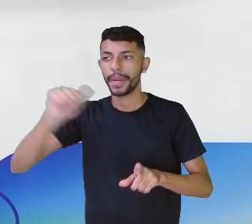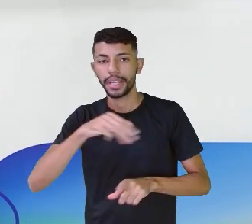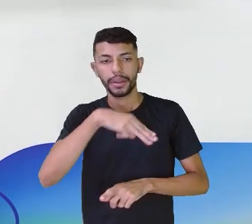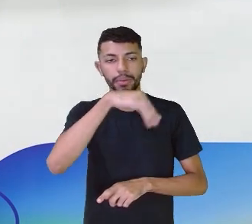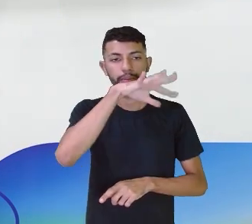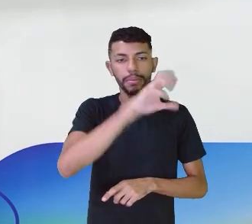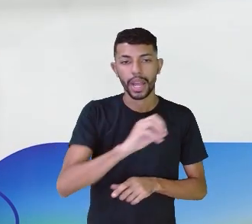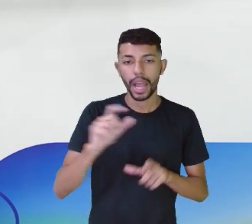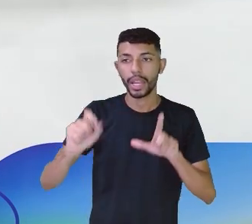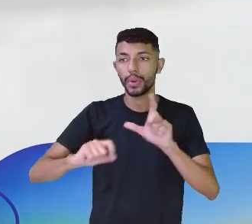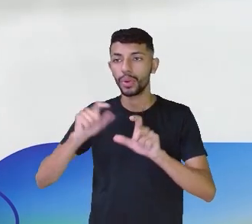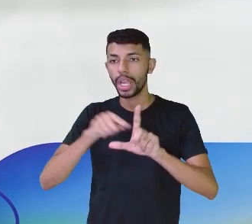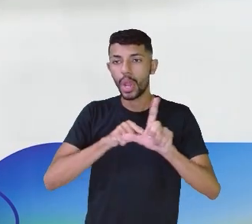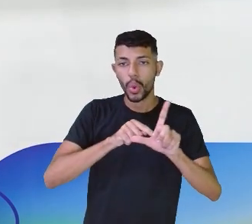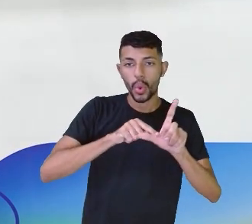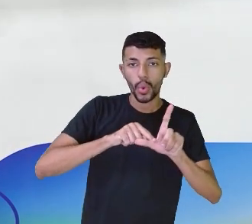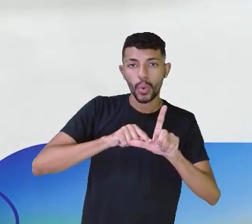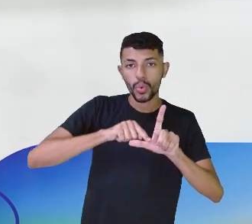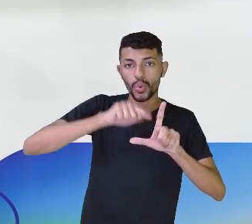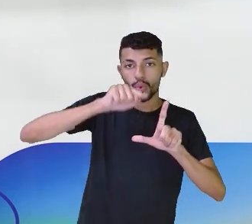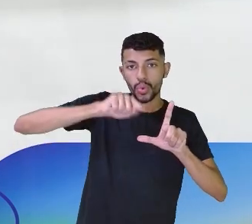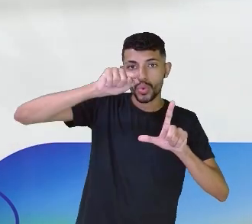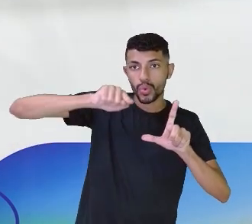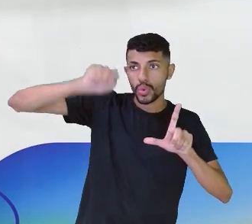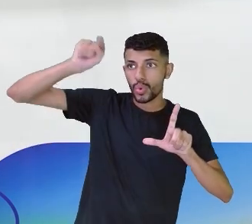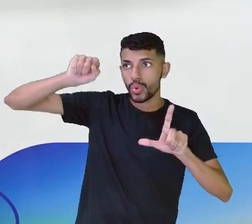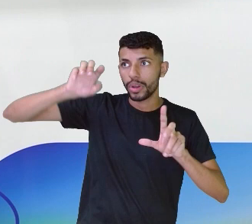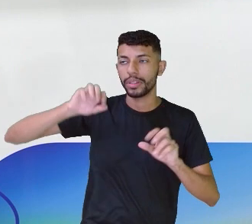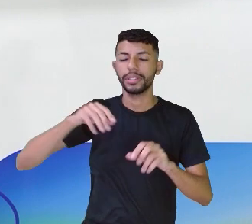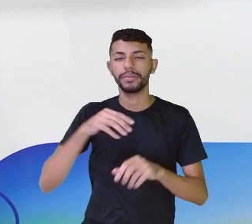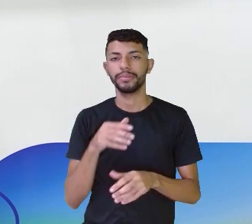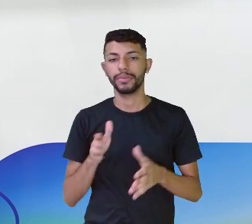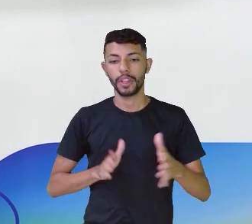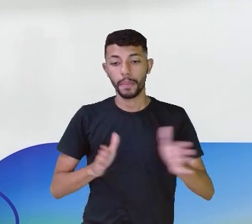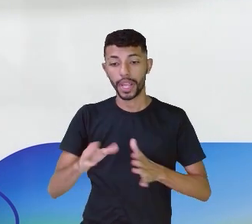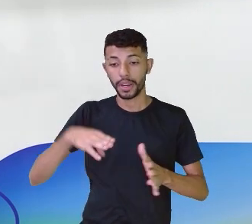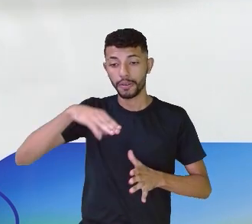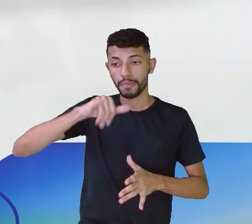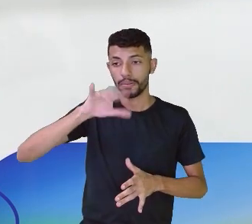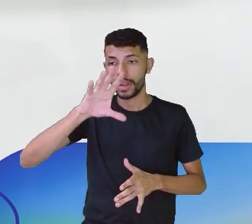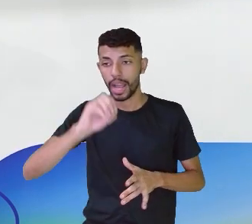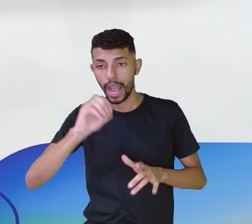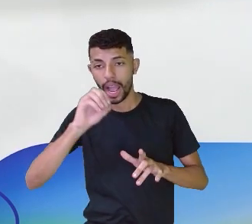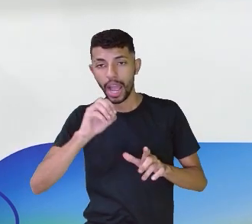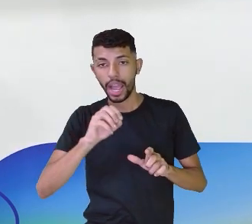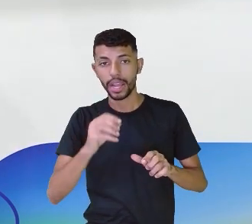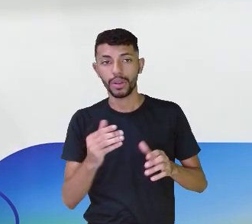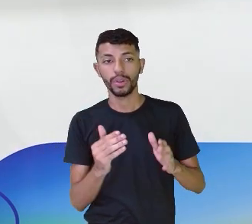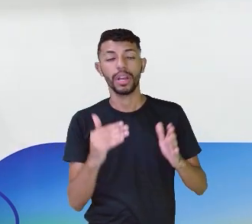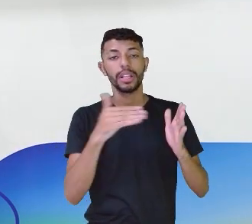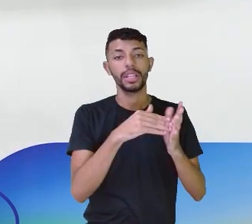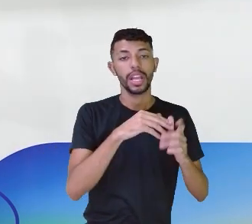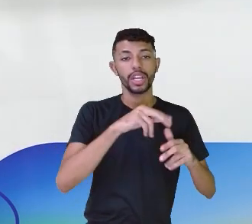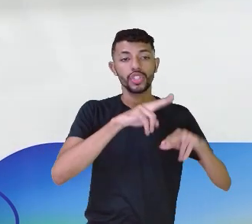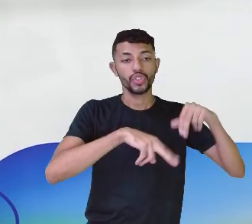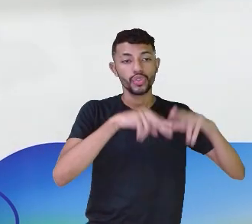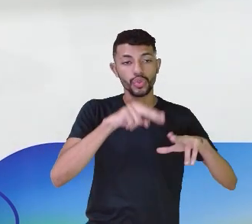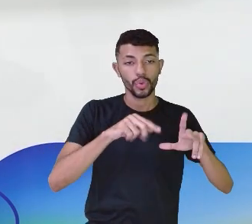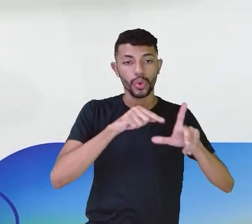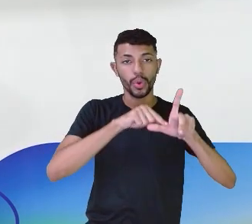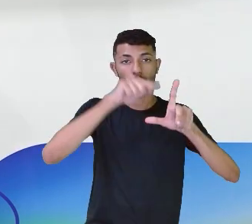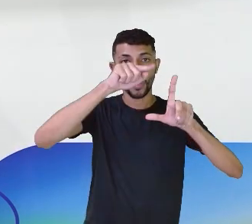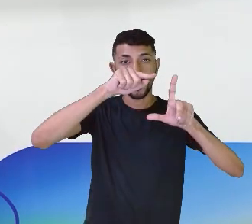então essa linha subia. De maio para junho os números diminuíram, então